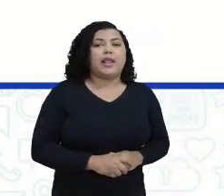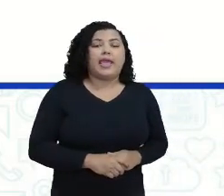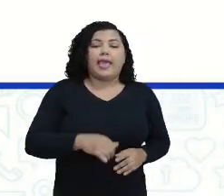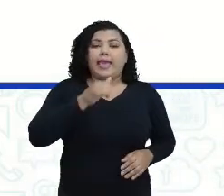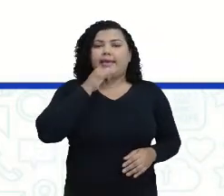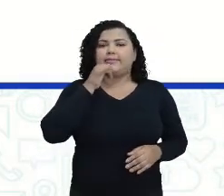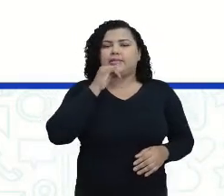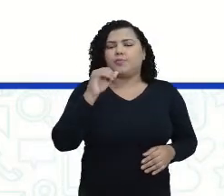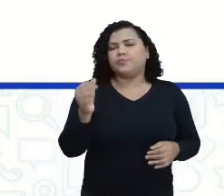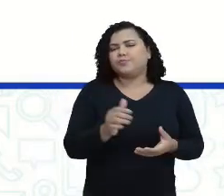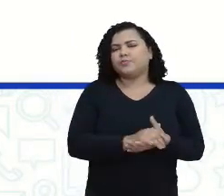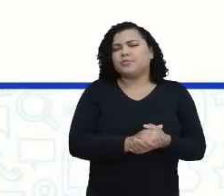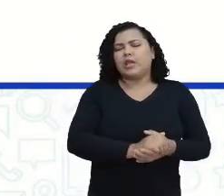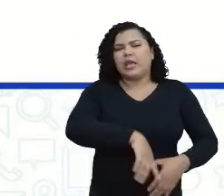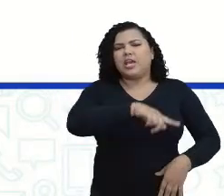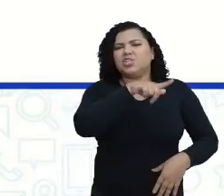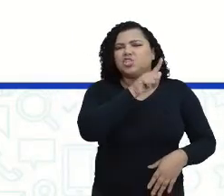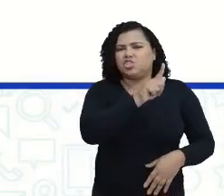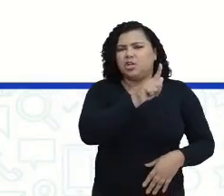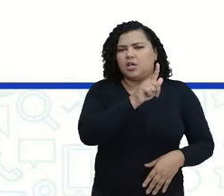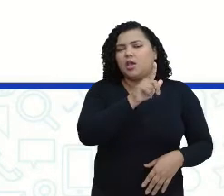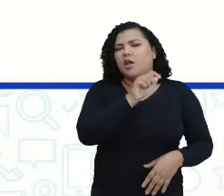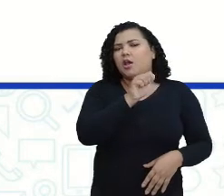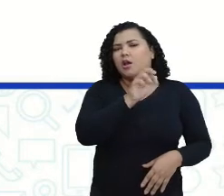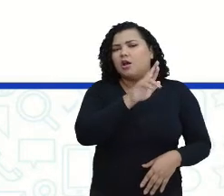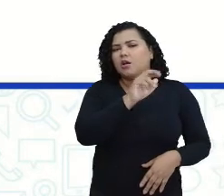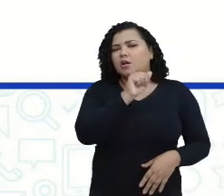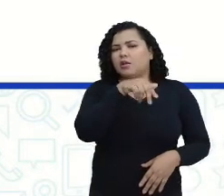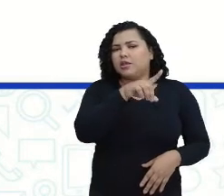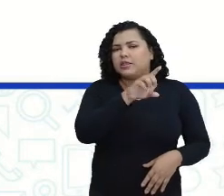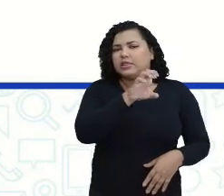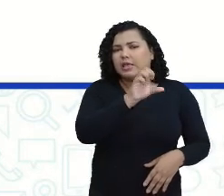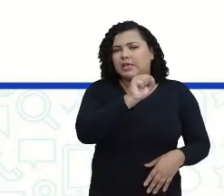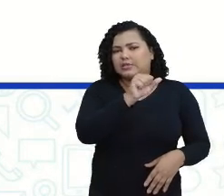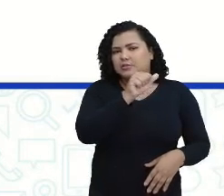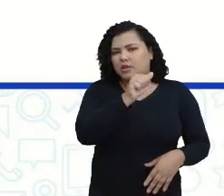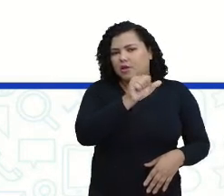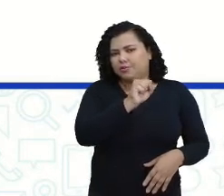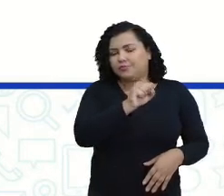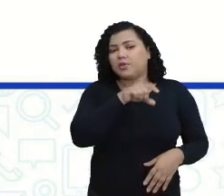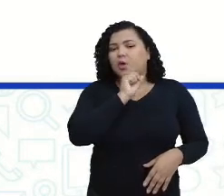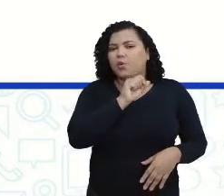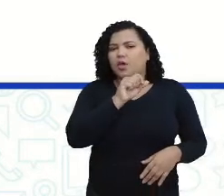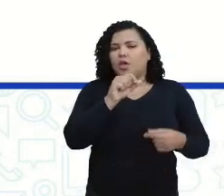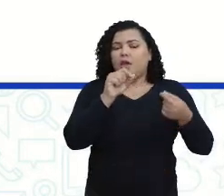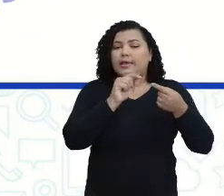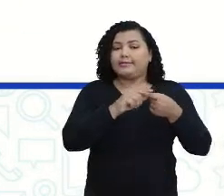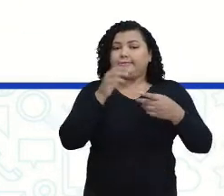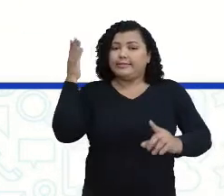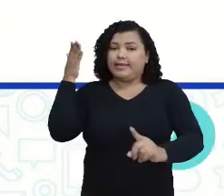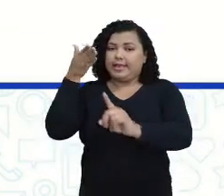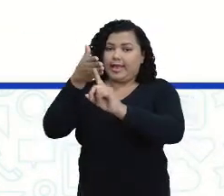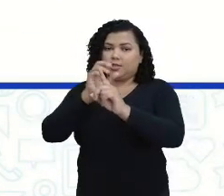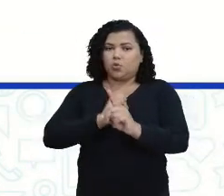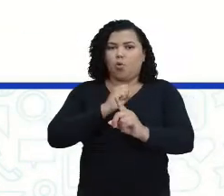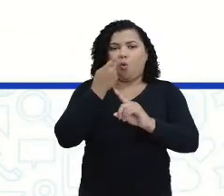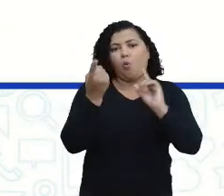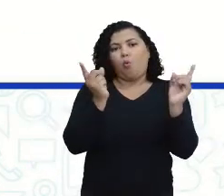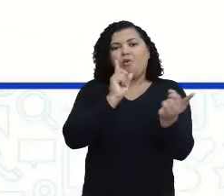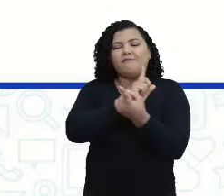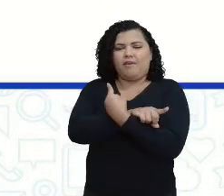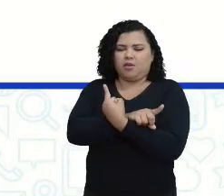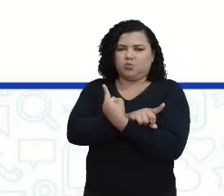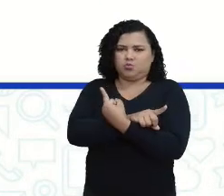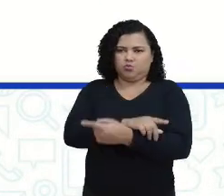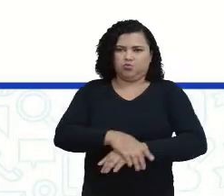analisar se essas grandezas são diretamente ou inversamente proporcionais, tá certo? A gente vai atribuir ainda a